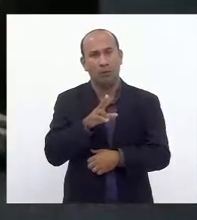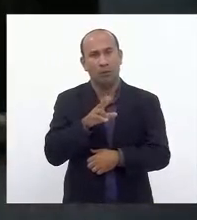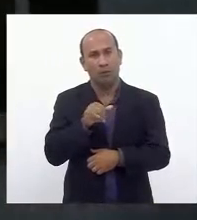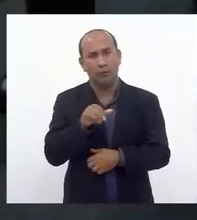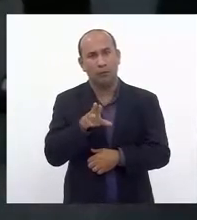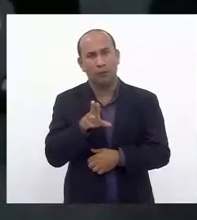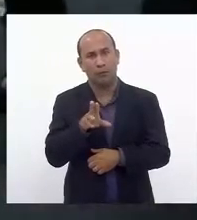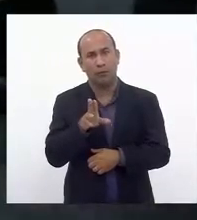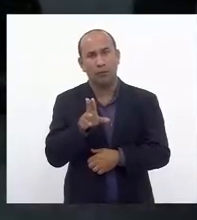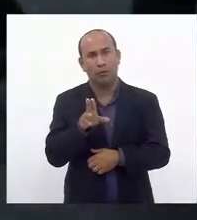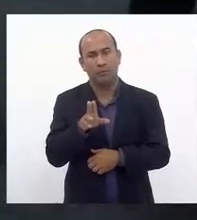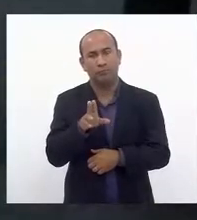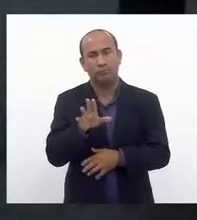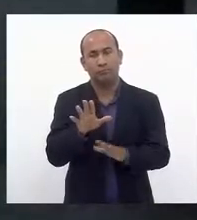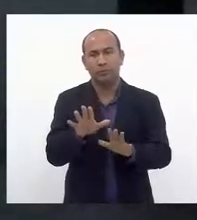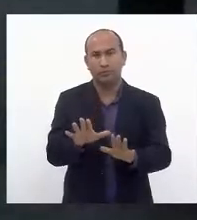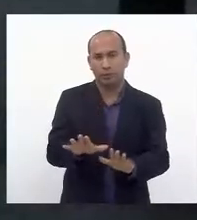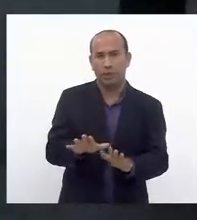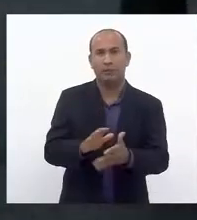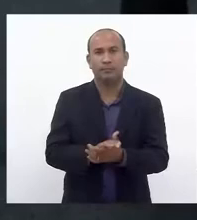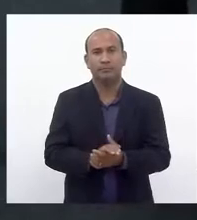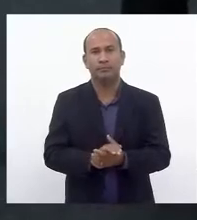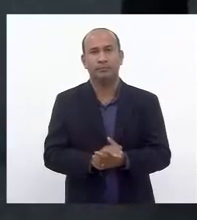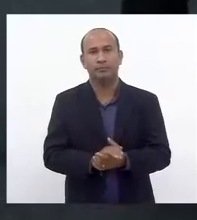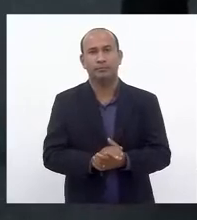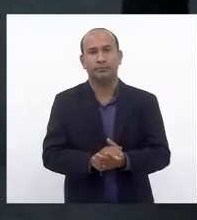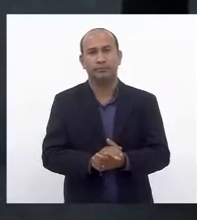me deixar, né,